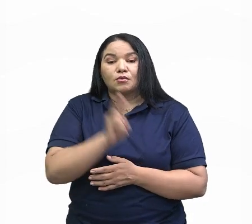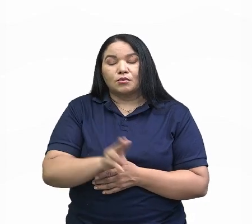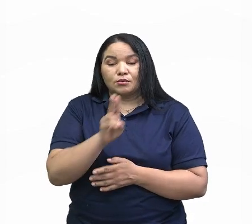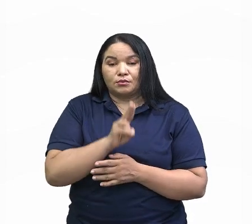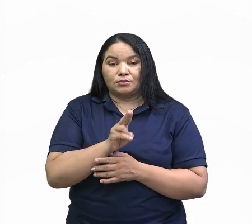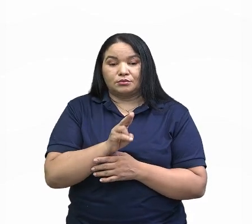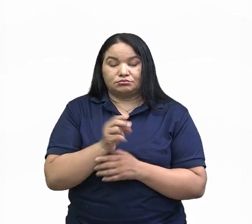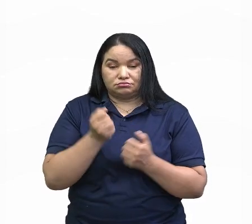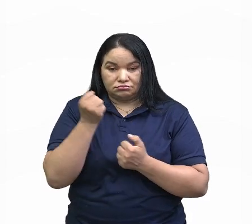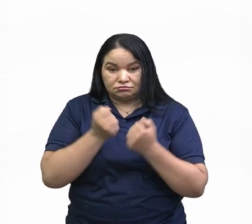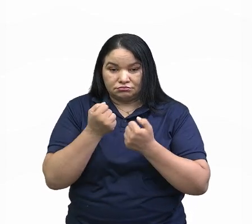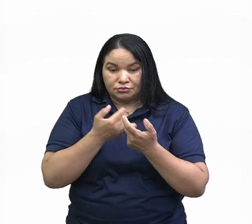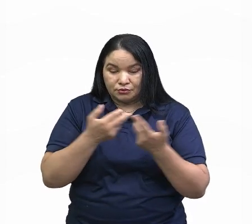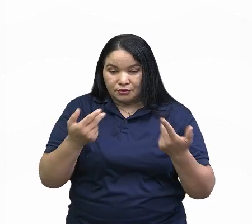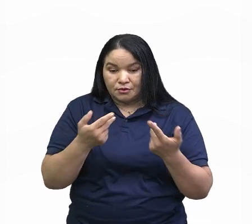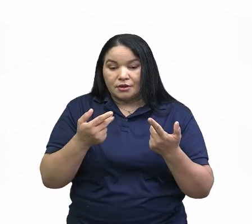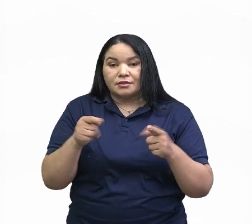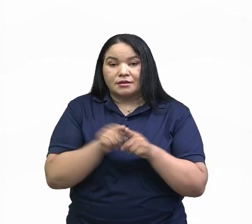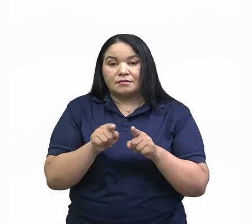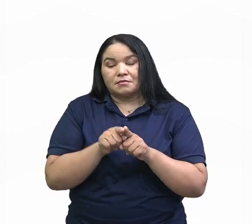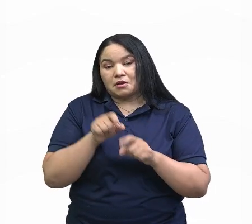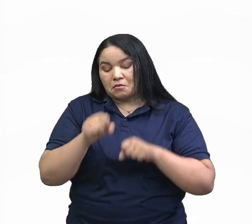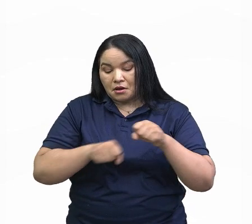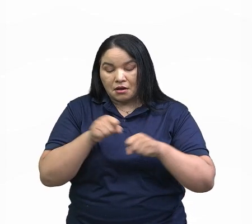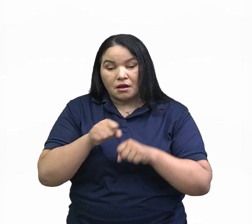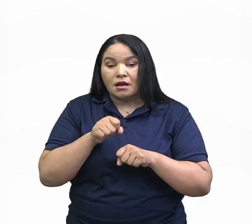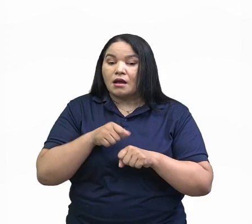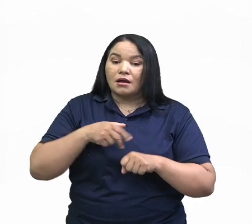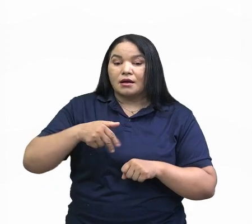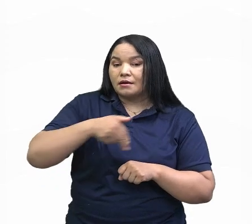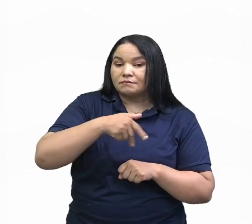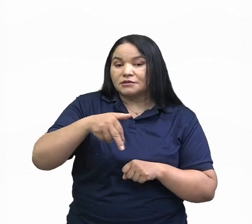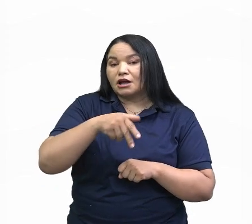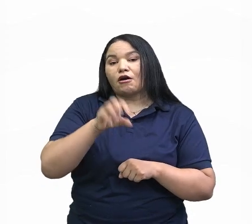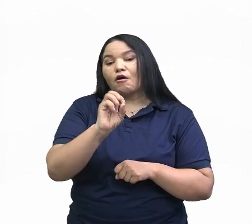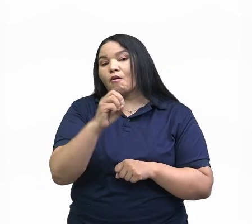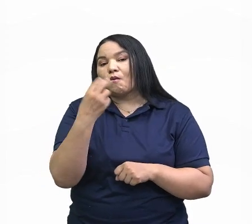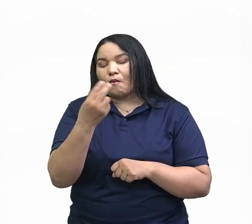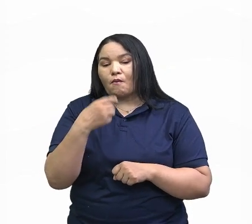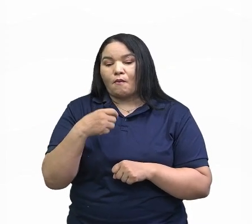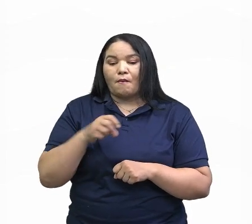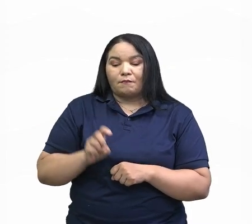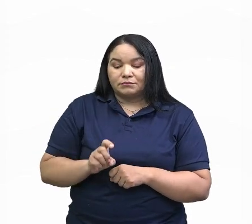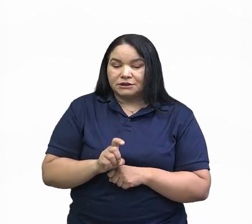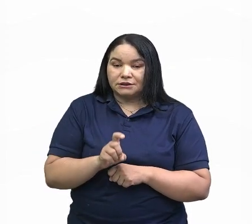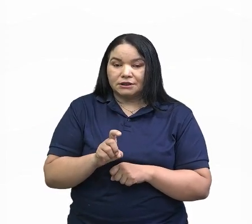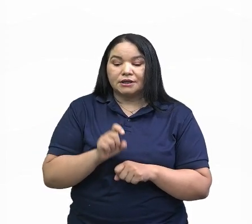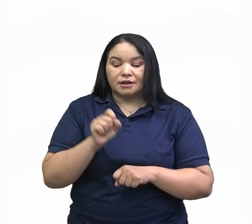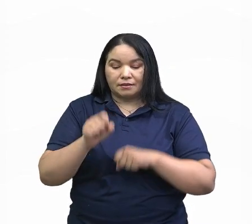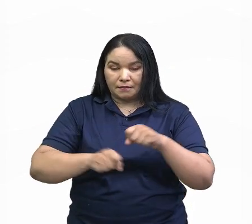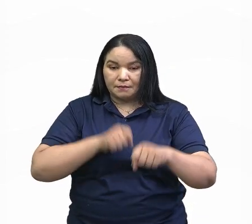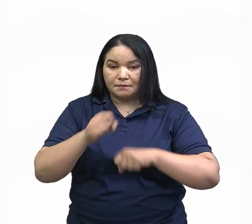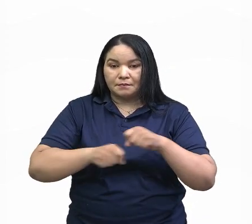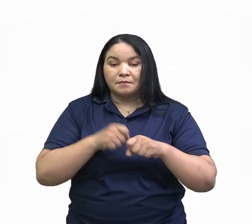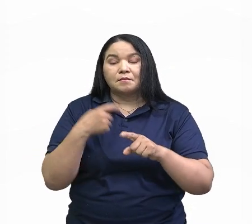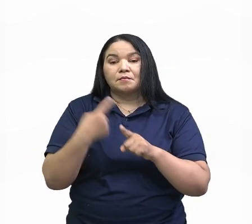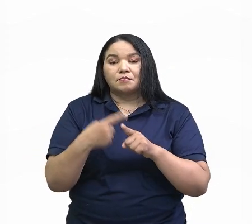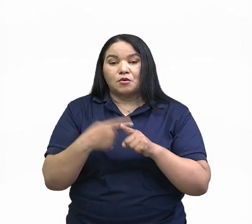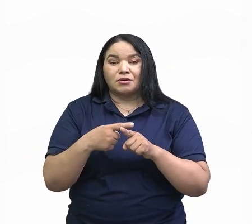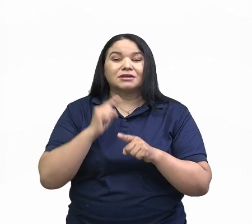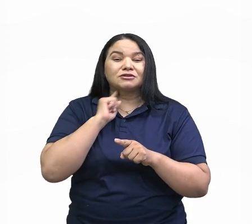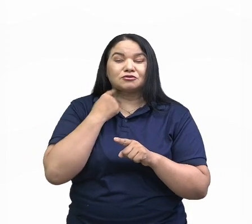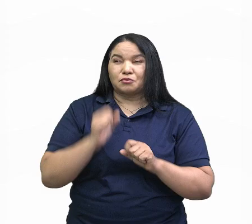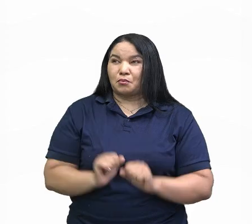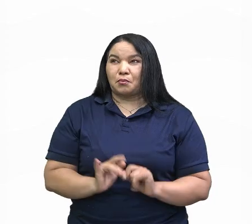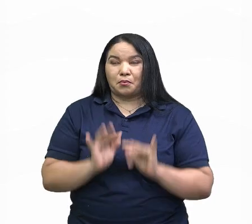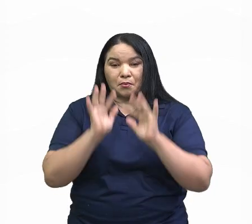ativo, caminhadas e bicicletas. Por quê? Porque ele vai reduzir a emissão de poluentes e melhora a